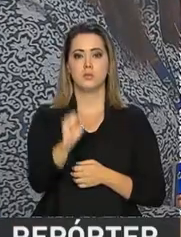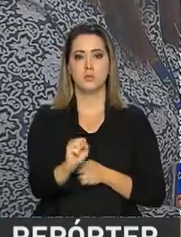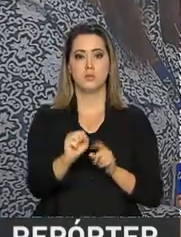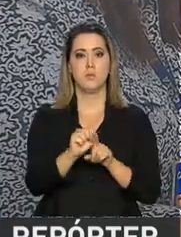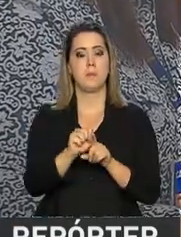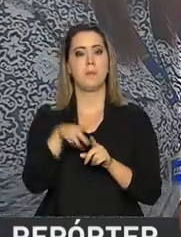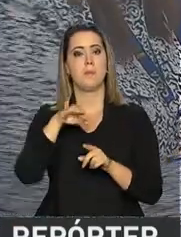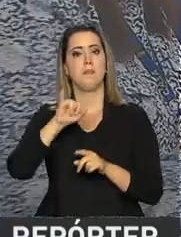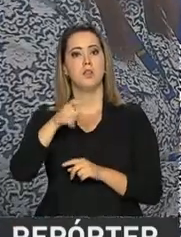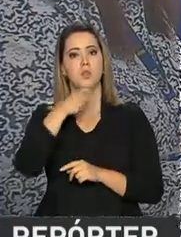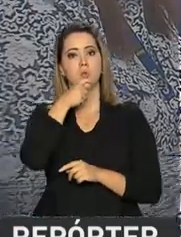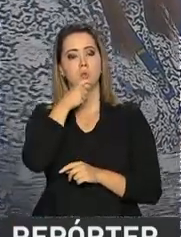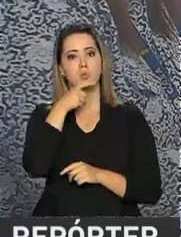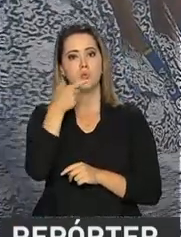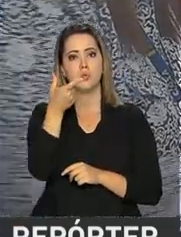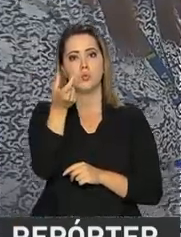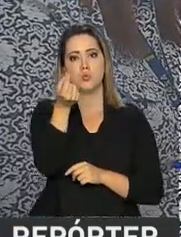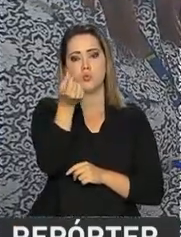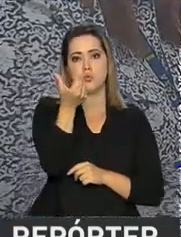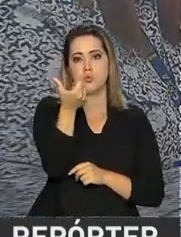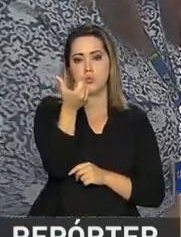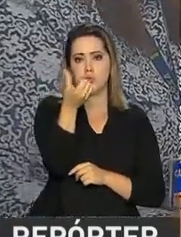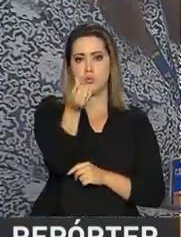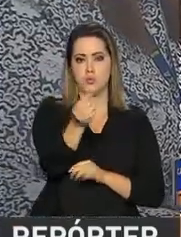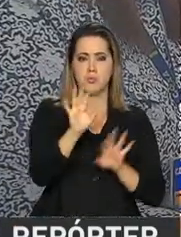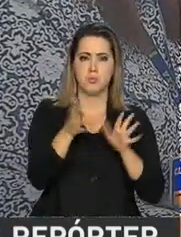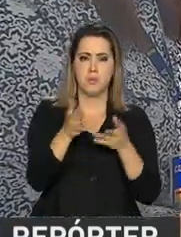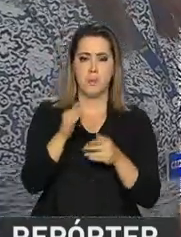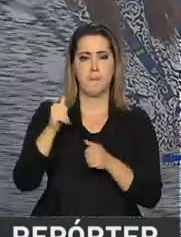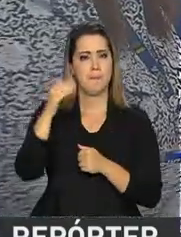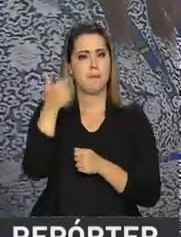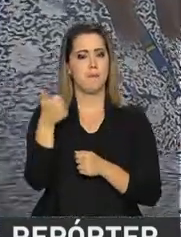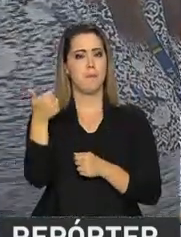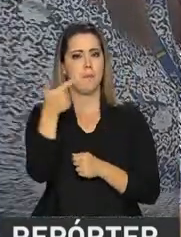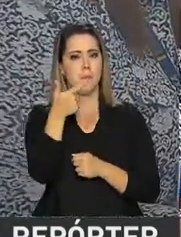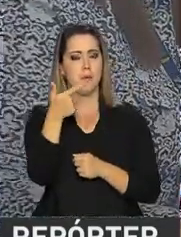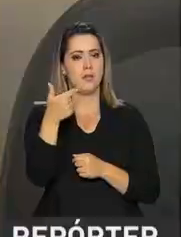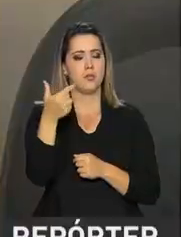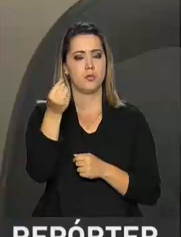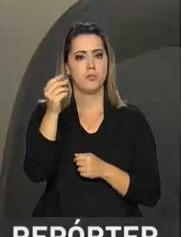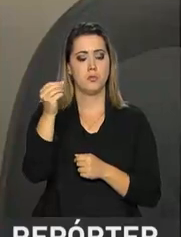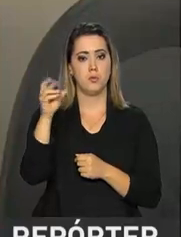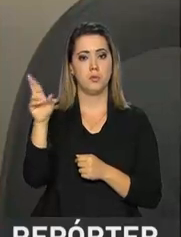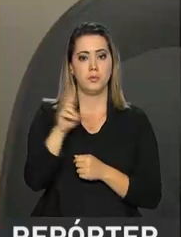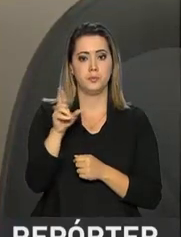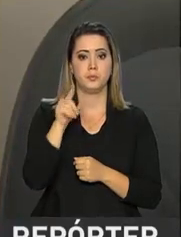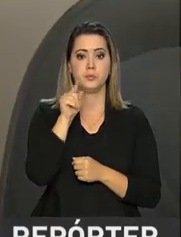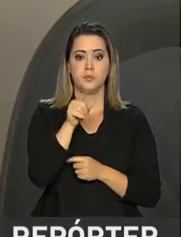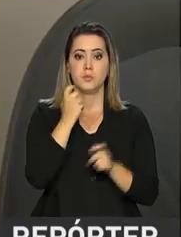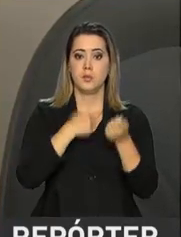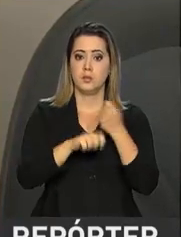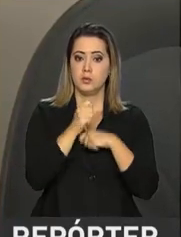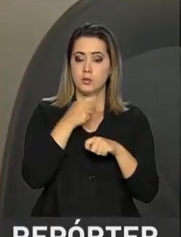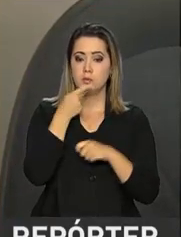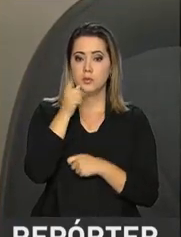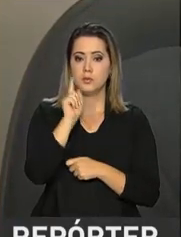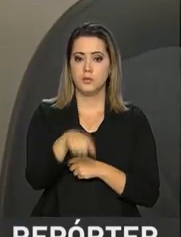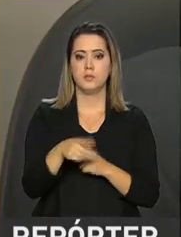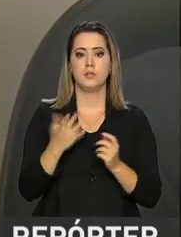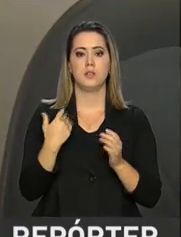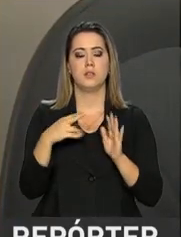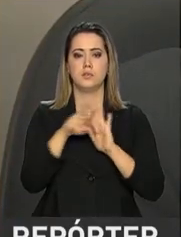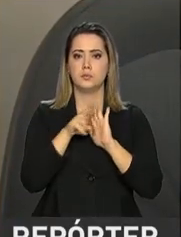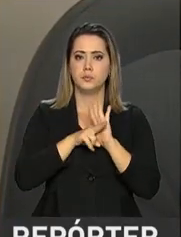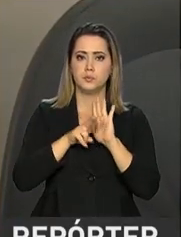de 2016, o saldo médio por cotista era de pouco mais de R$ 1.000. Para este economista, a medida